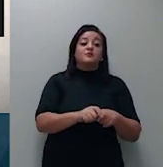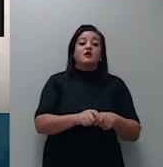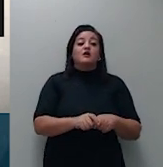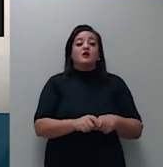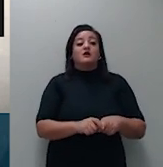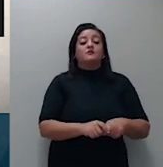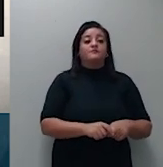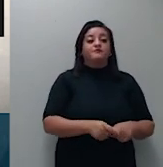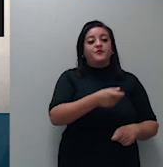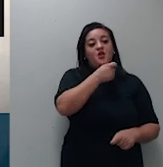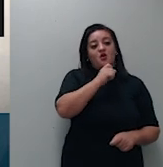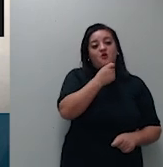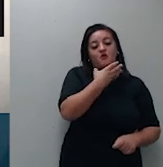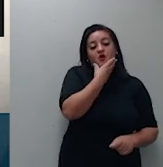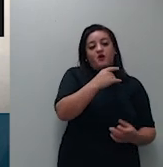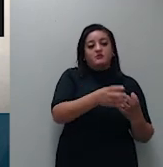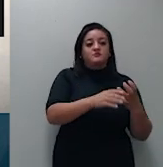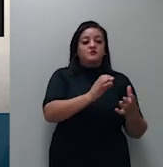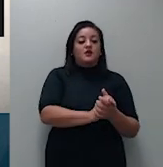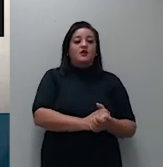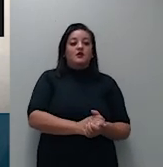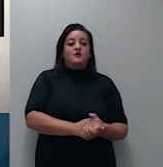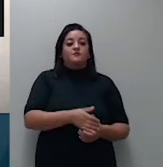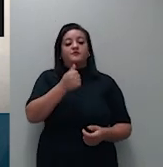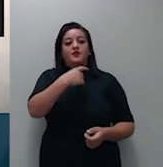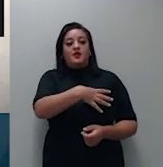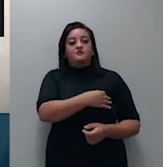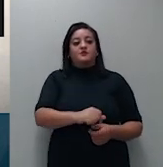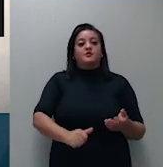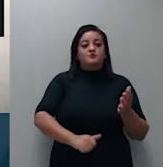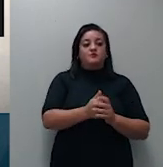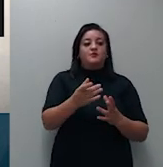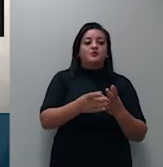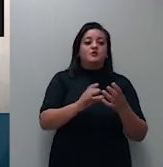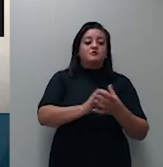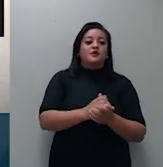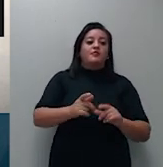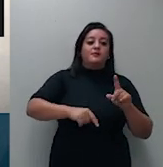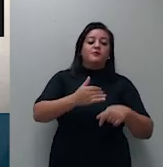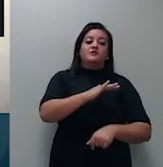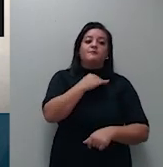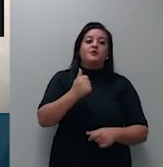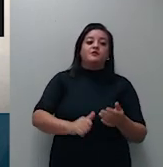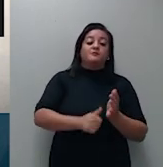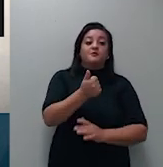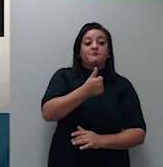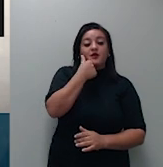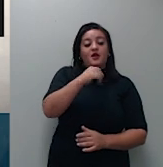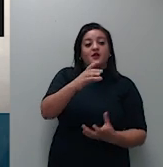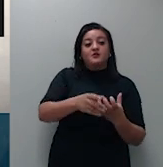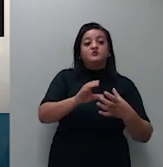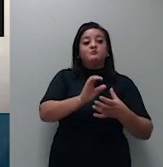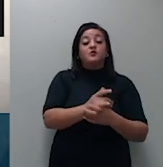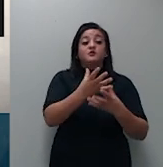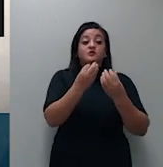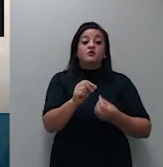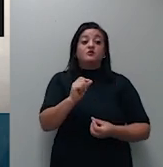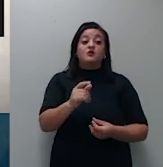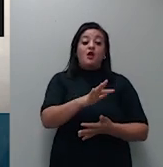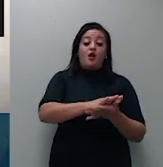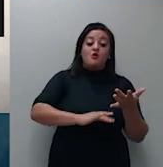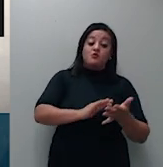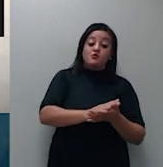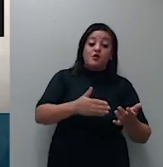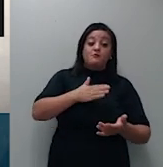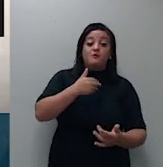feita entre o ex-companheiro e as filhas do primeiro leito quando do óbito da primeira mulher considerou